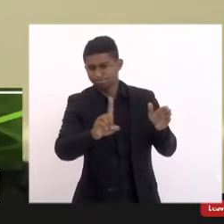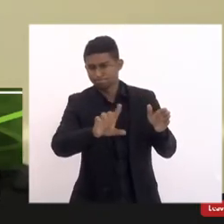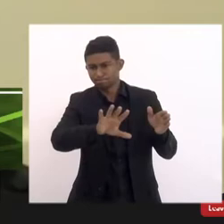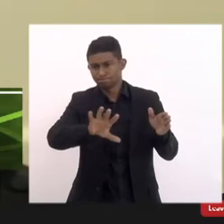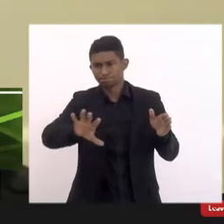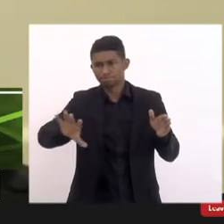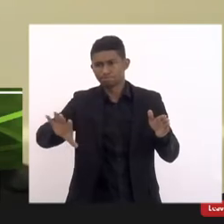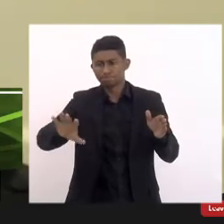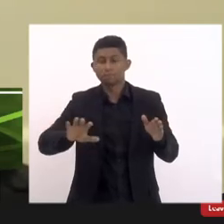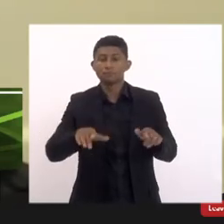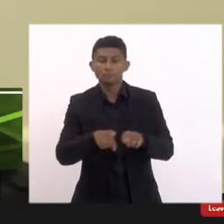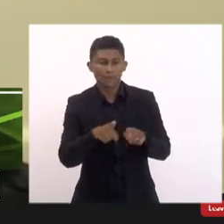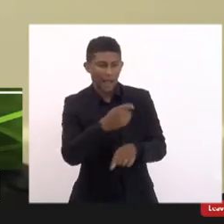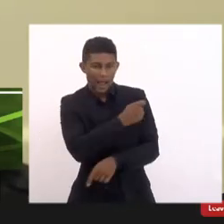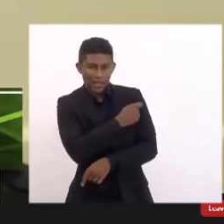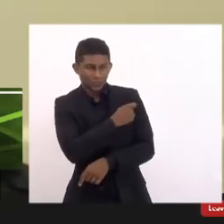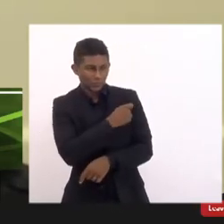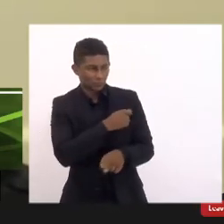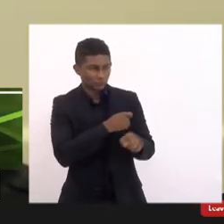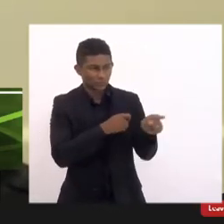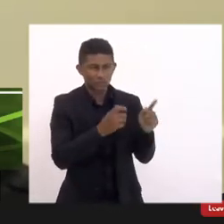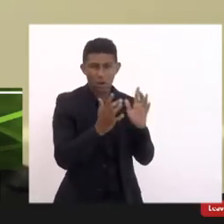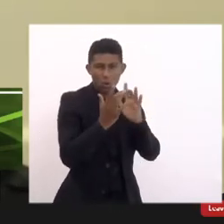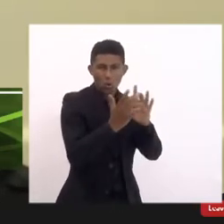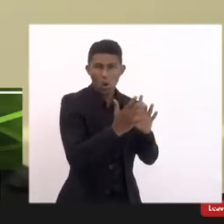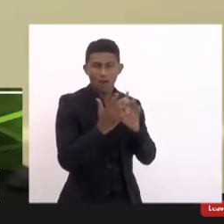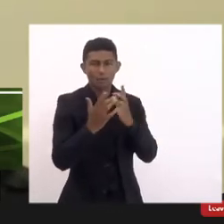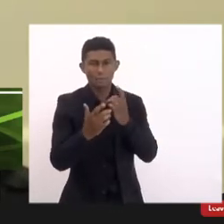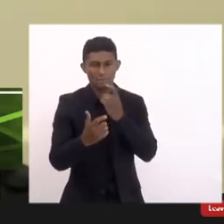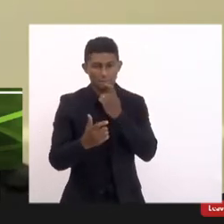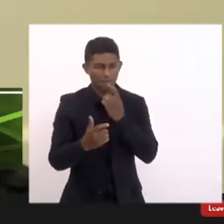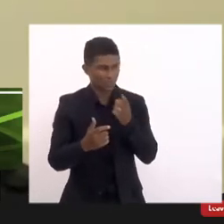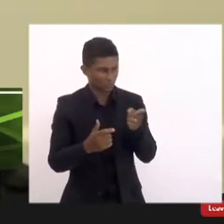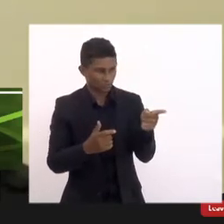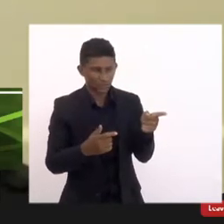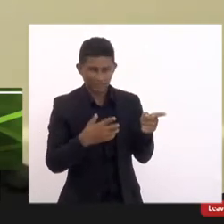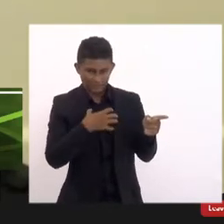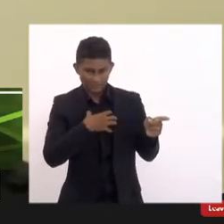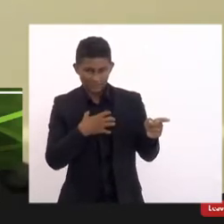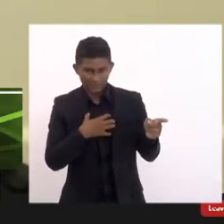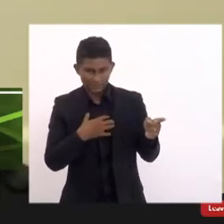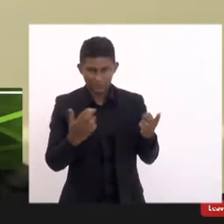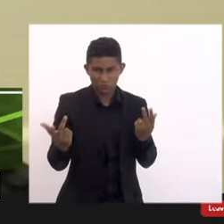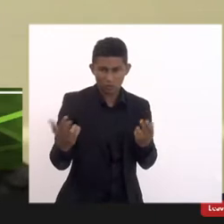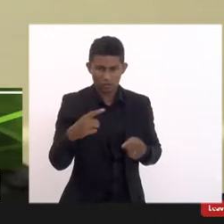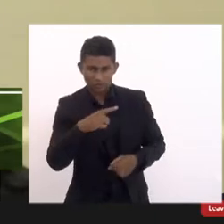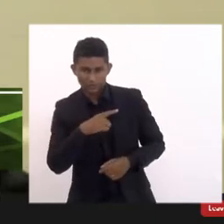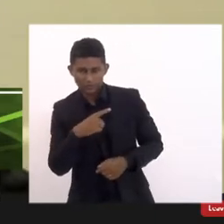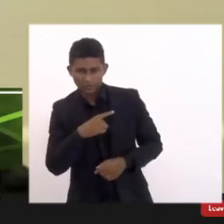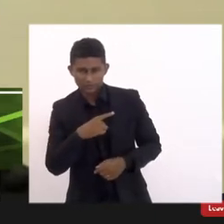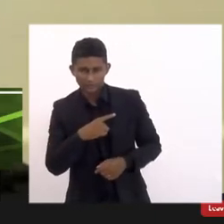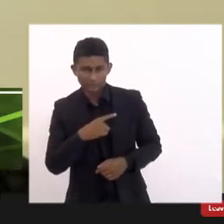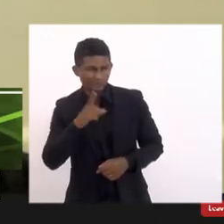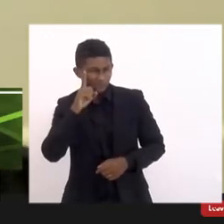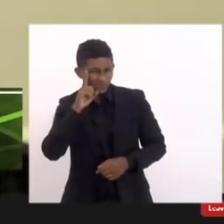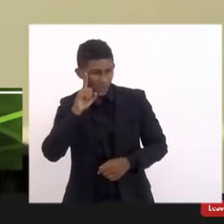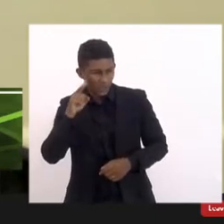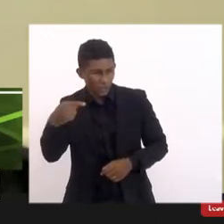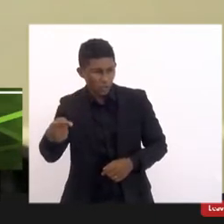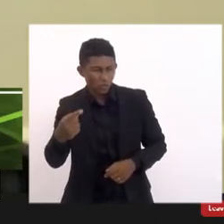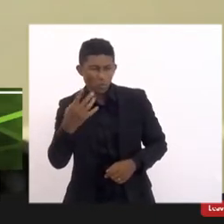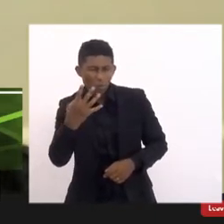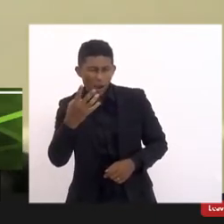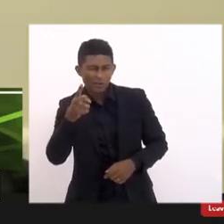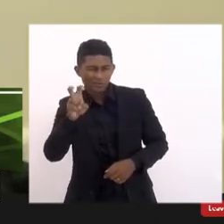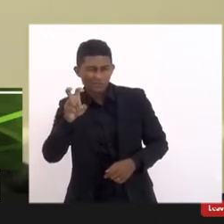próximos 4-5 dias para saber se vão desenvolver algum sintoma similar. Mas esse aluno, obviamente, vai aguardar até